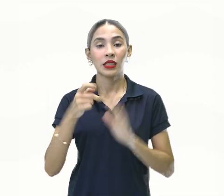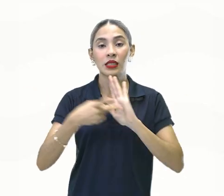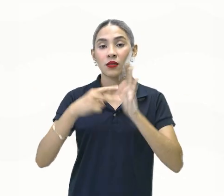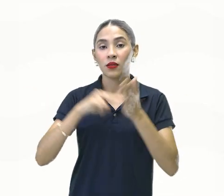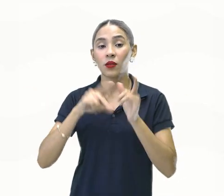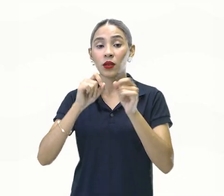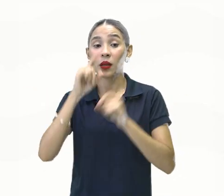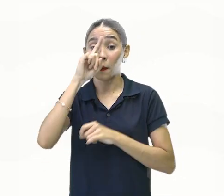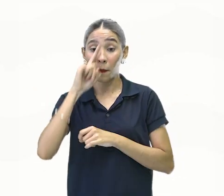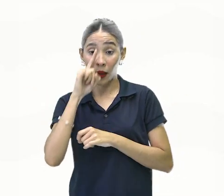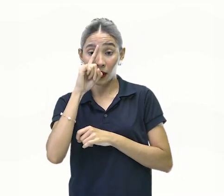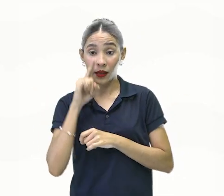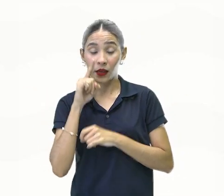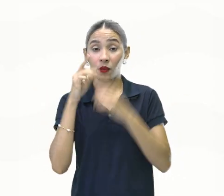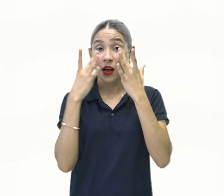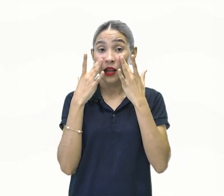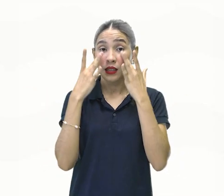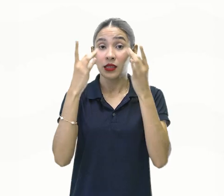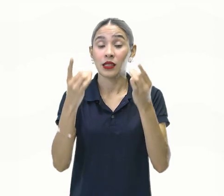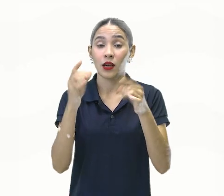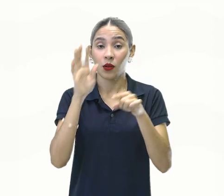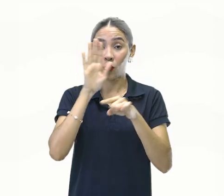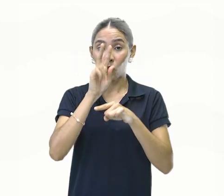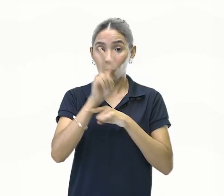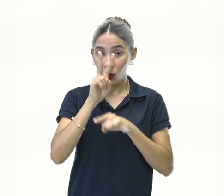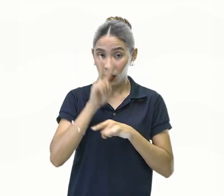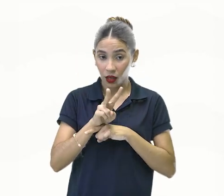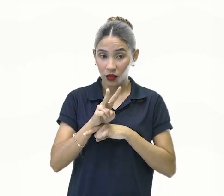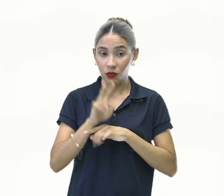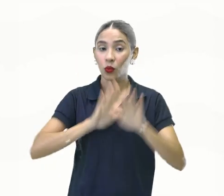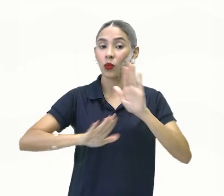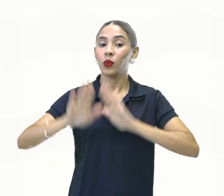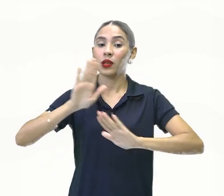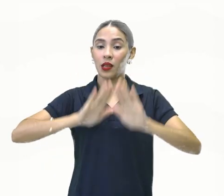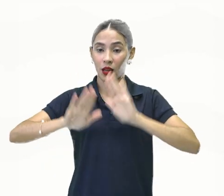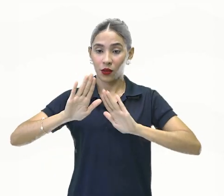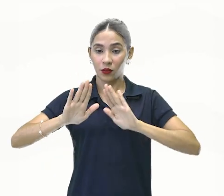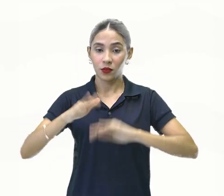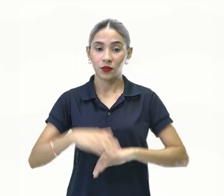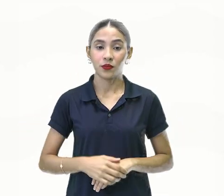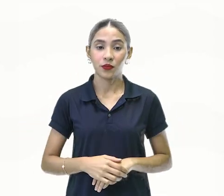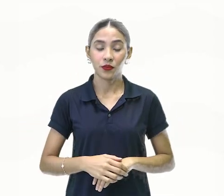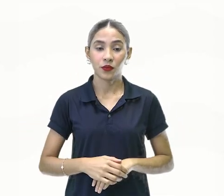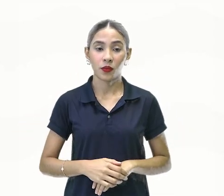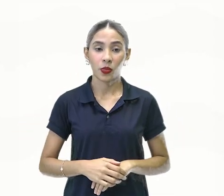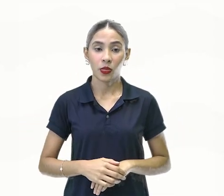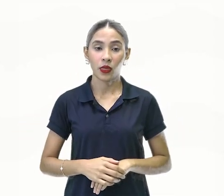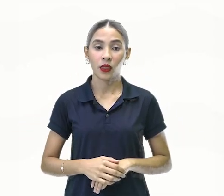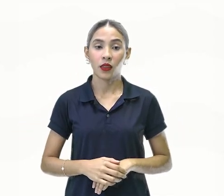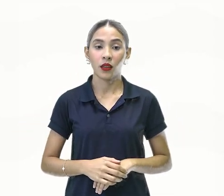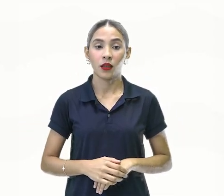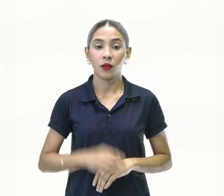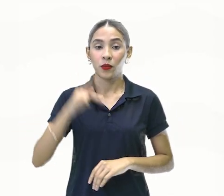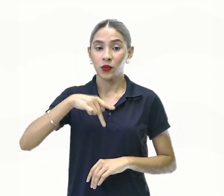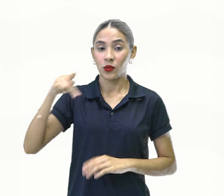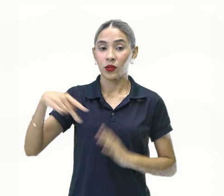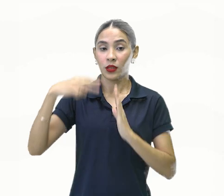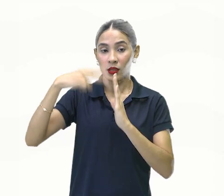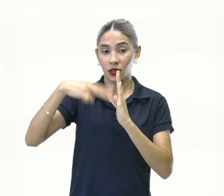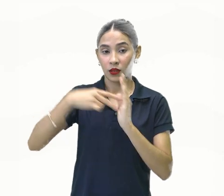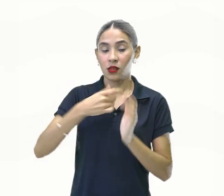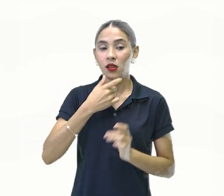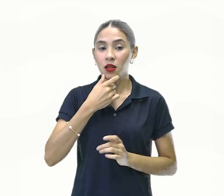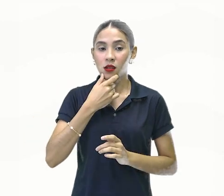para perigo, atenção, né? Tome cuidado com isso aqui. Warnings. Do not exceed the